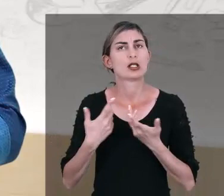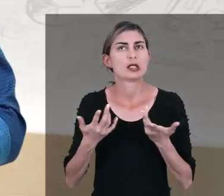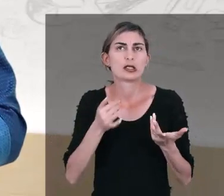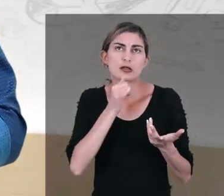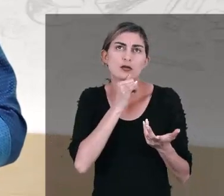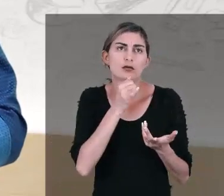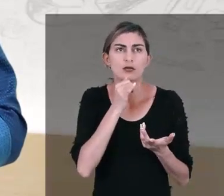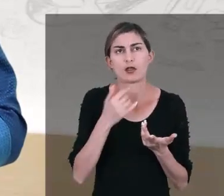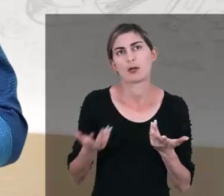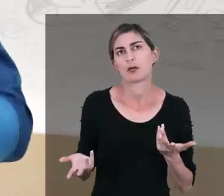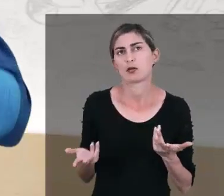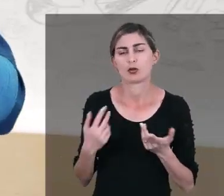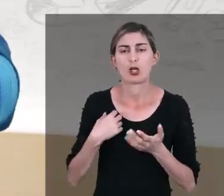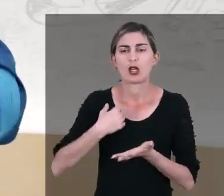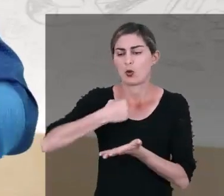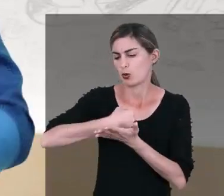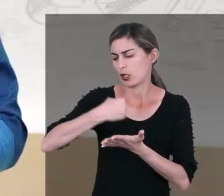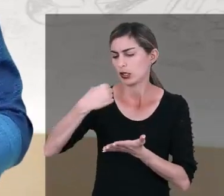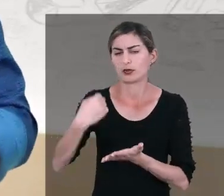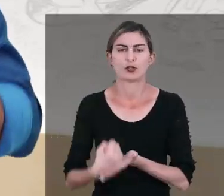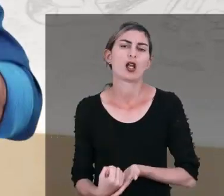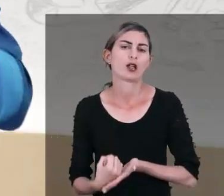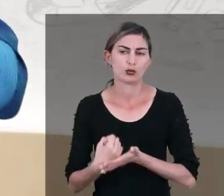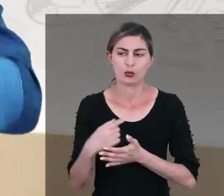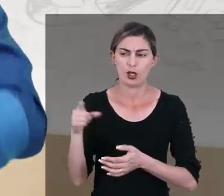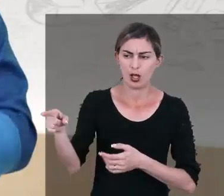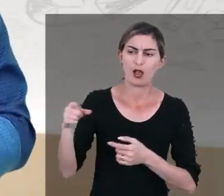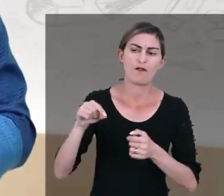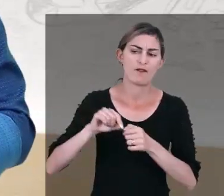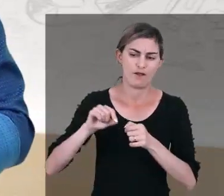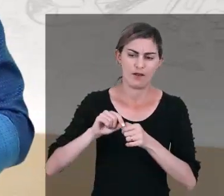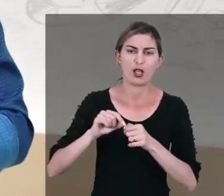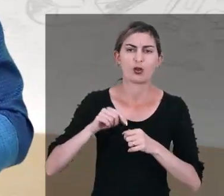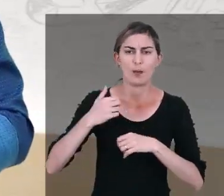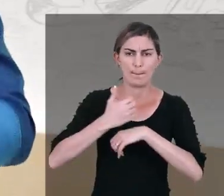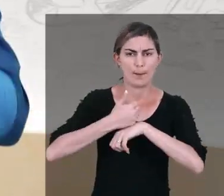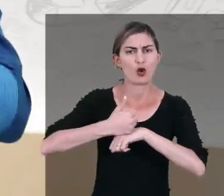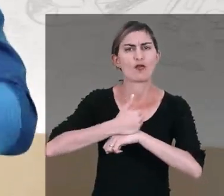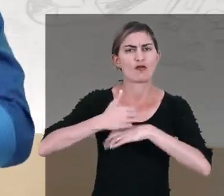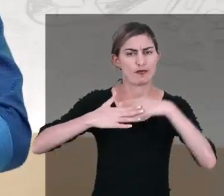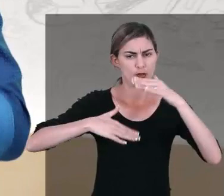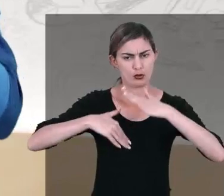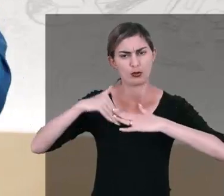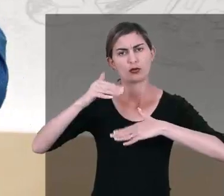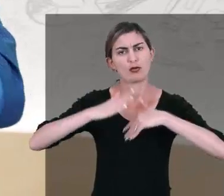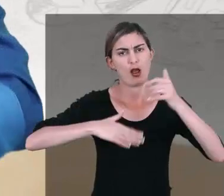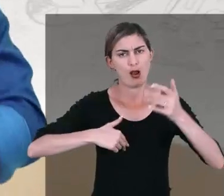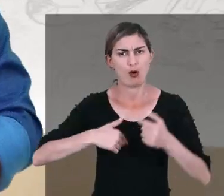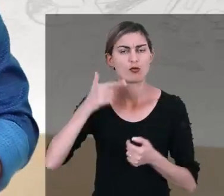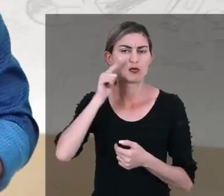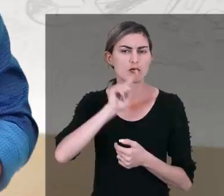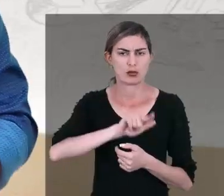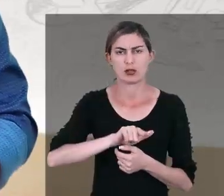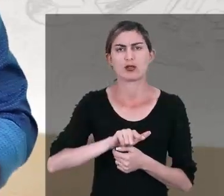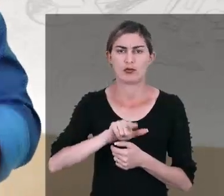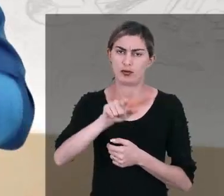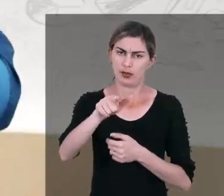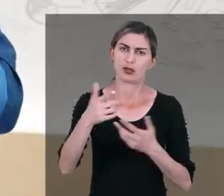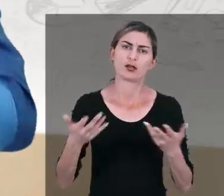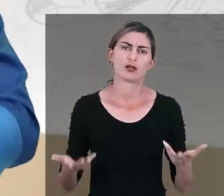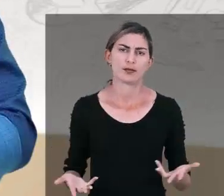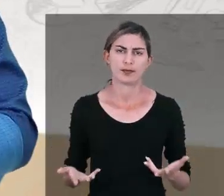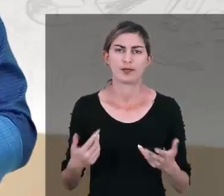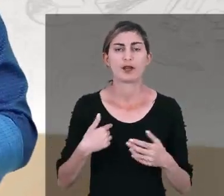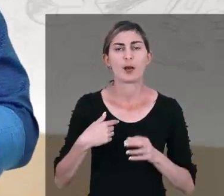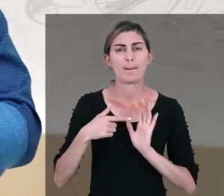vamos usar assim, um certificado de que aquilo ali foi feito por um profissional decente e competente, que você com certeza será. E